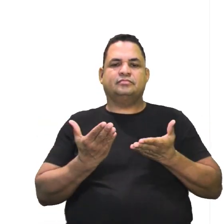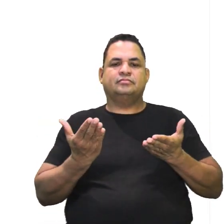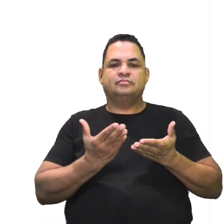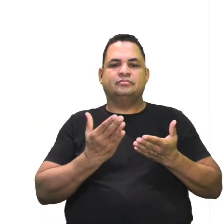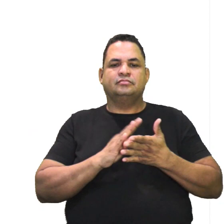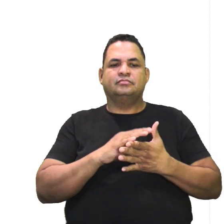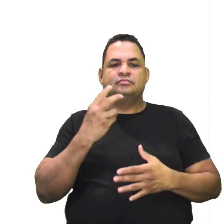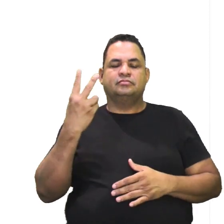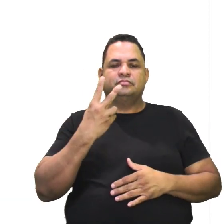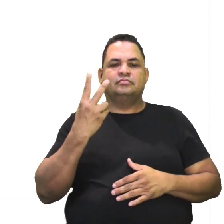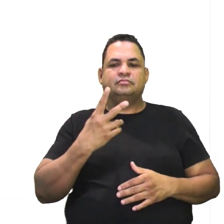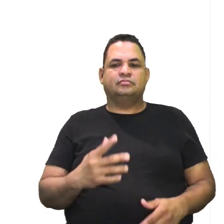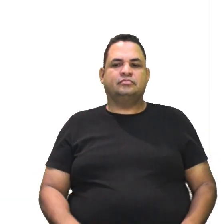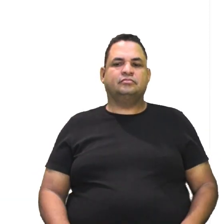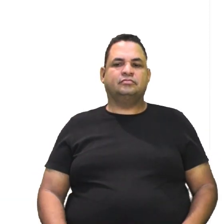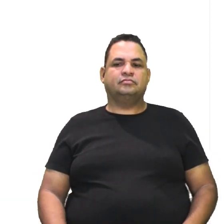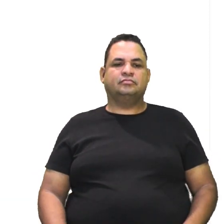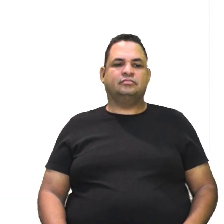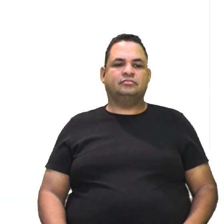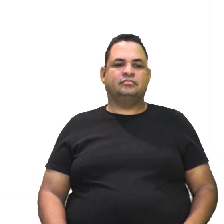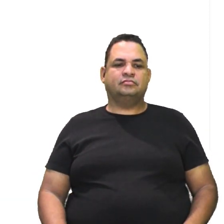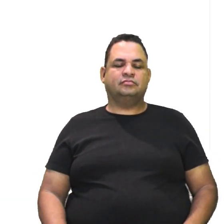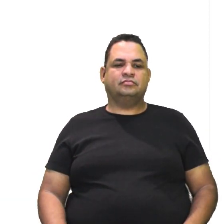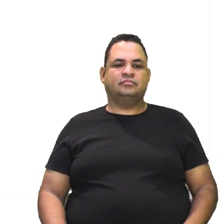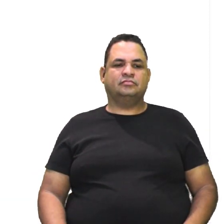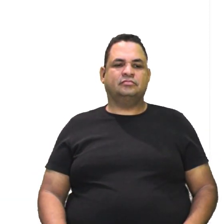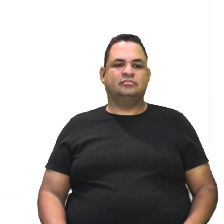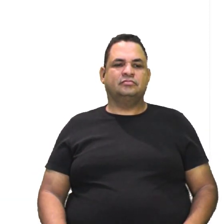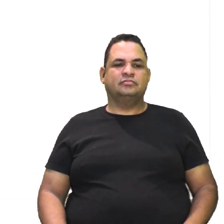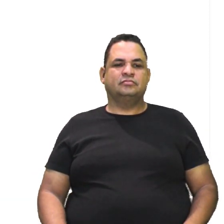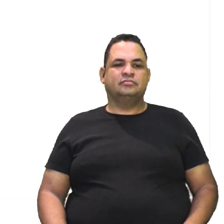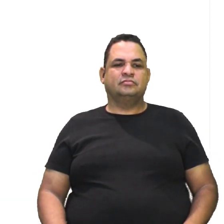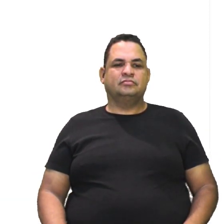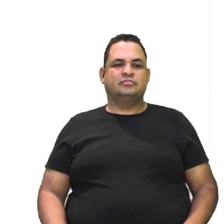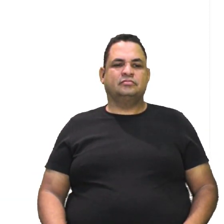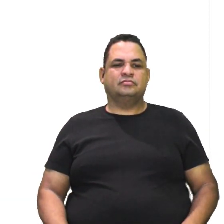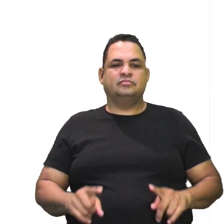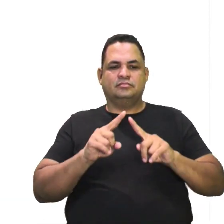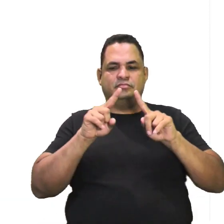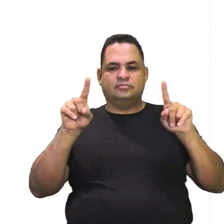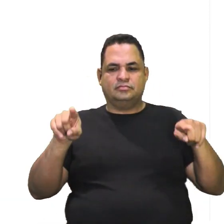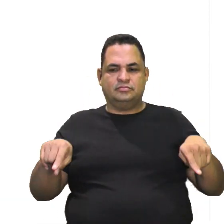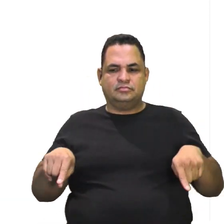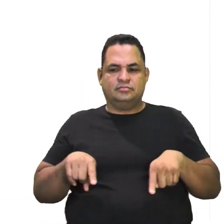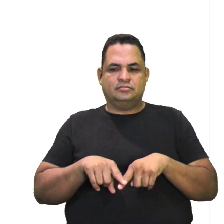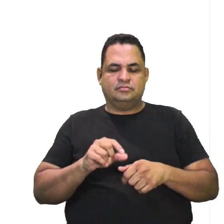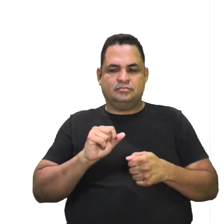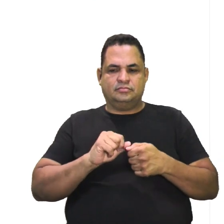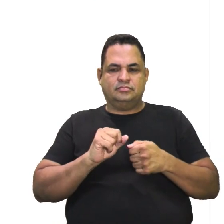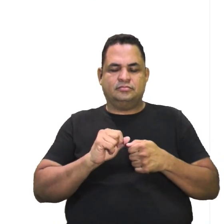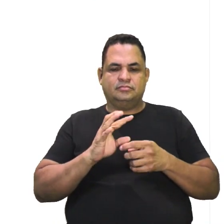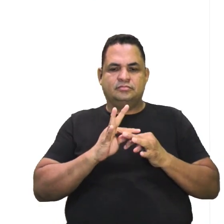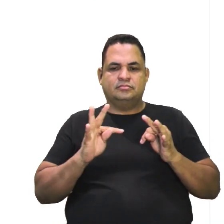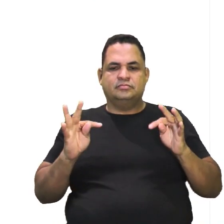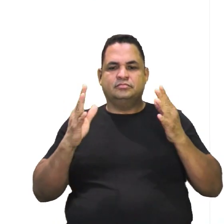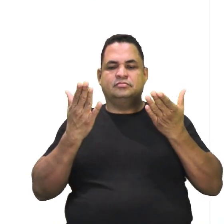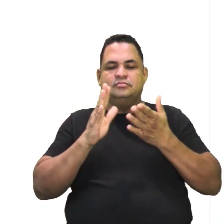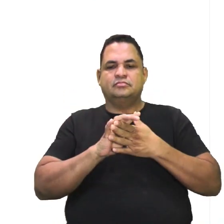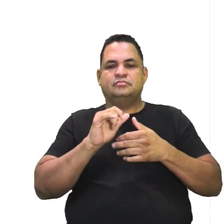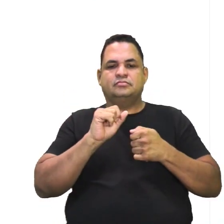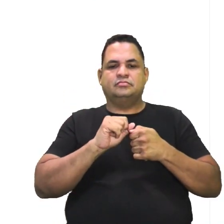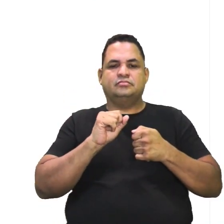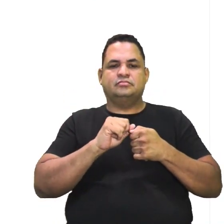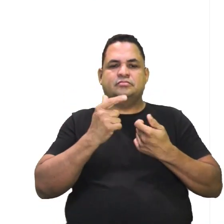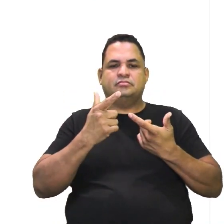ao segundo momento, né? Segundo momento, aí a gente pode colocar na tabela, que nem o professor Maurício falou, né? E a gente vai fazendo